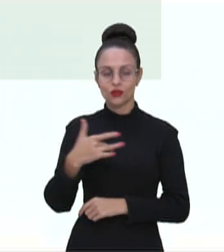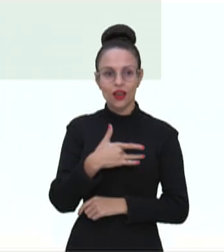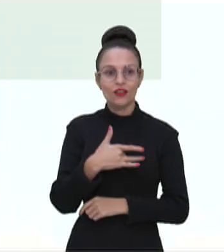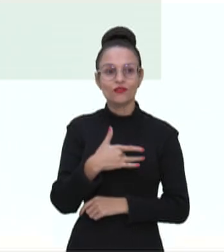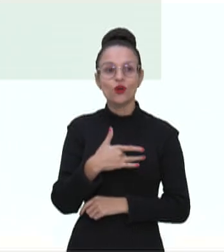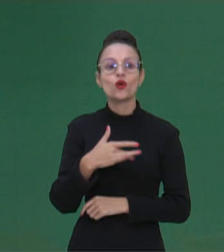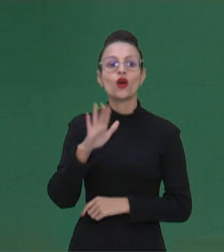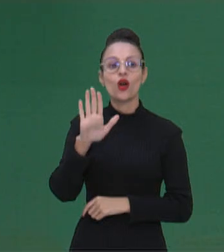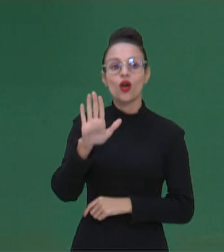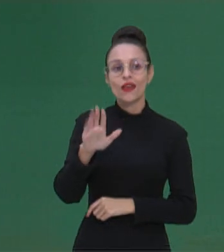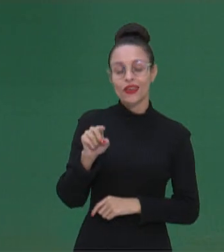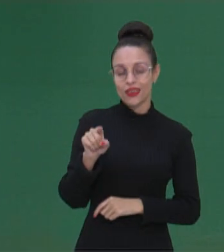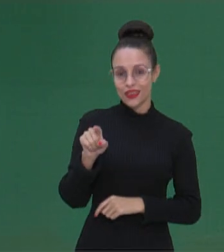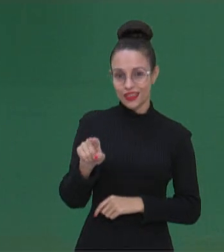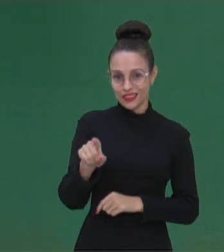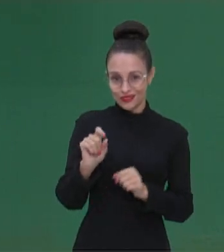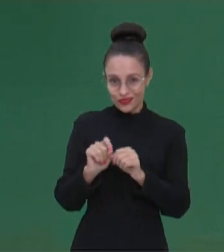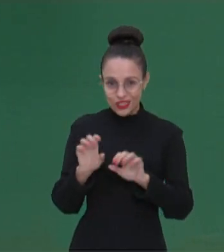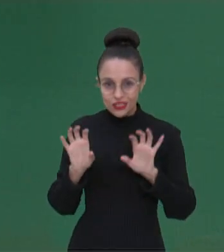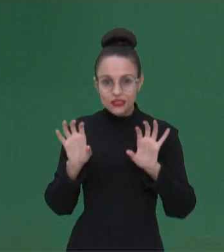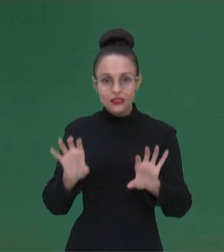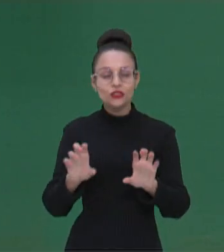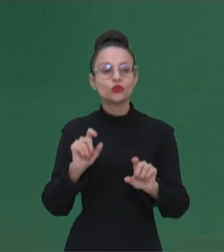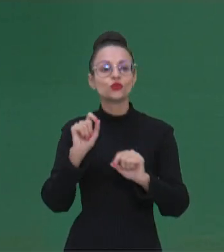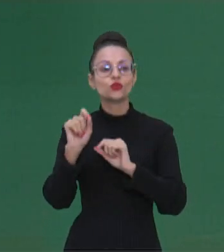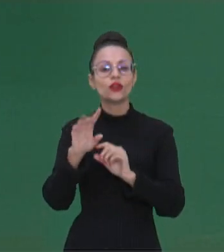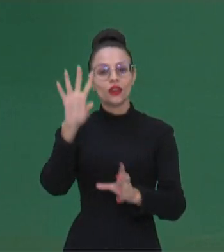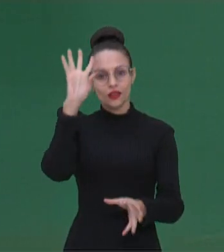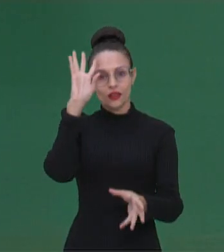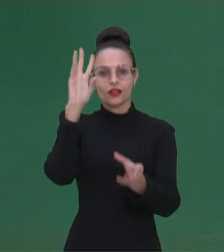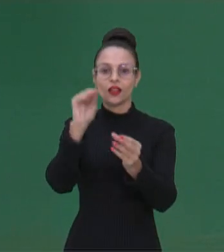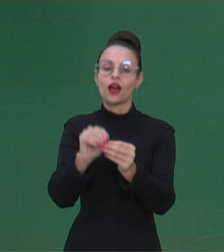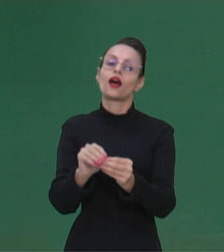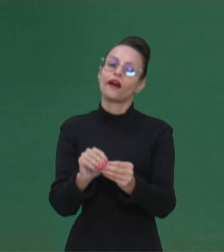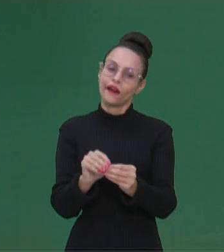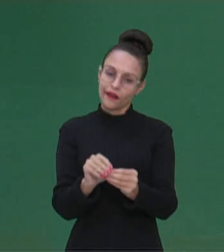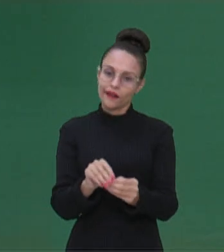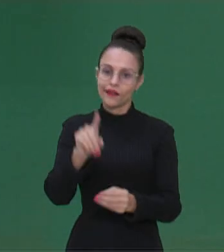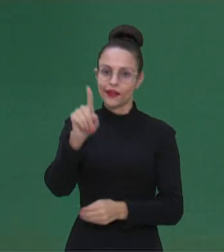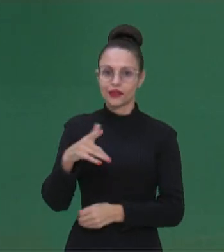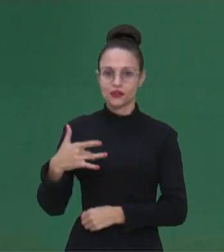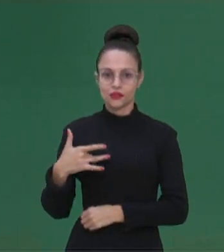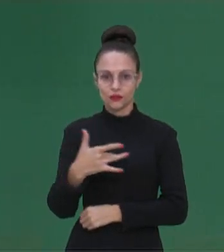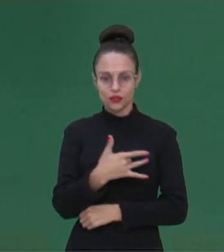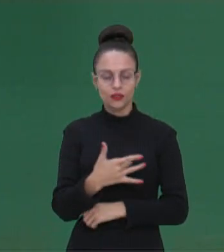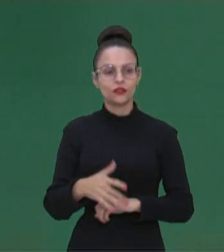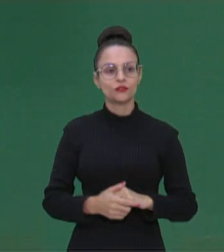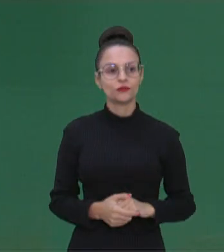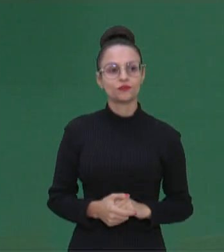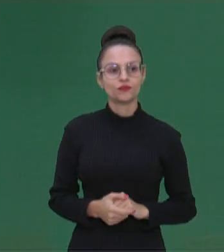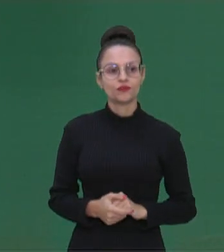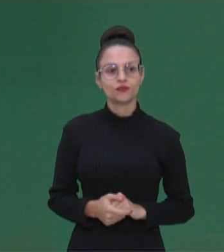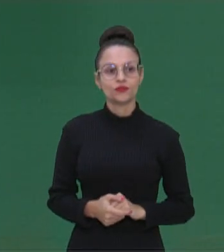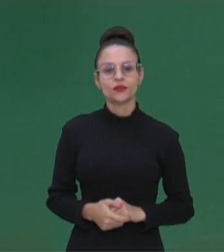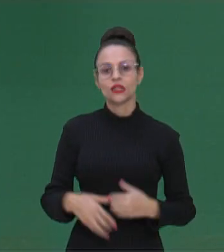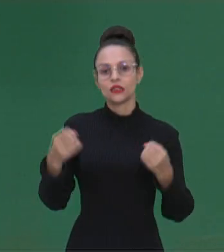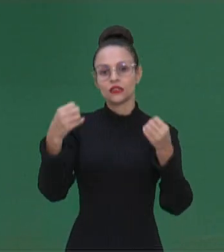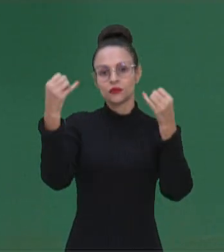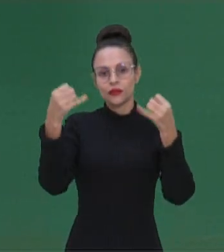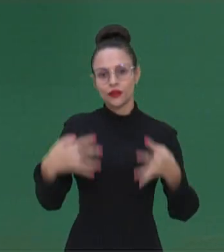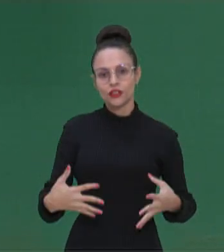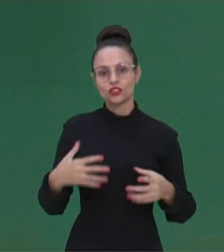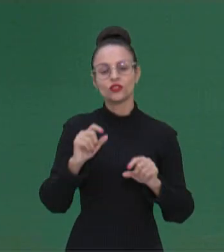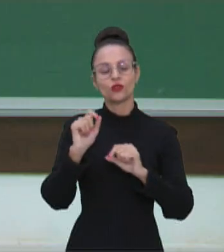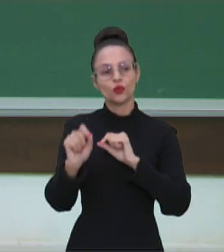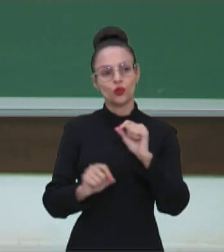Então, já que ele faz isso, eu concluo que ele é saudável. E explicativas,